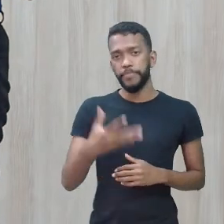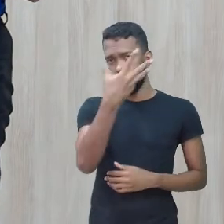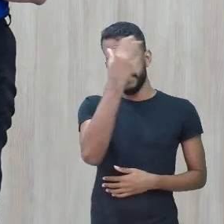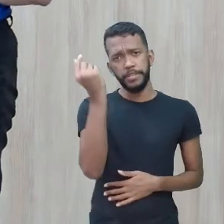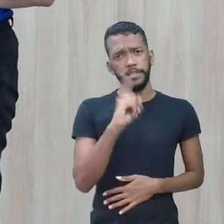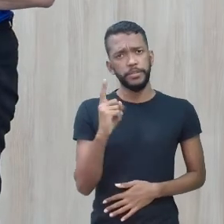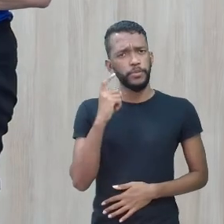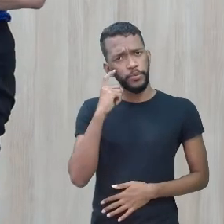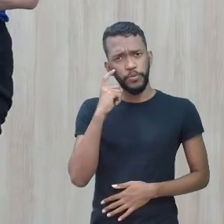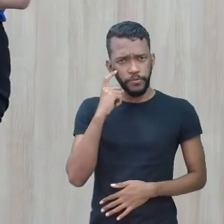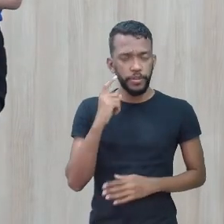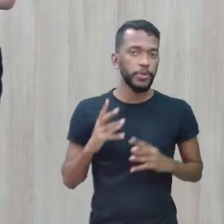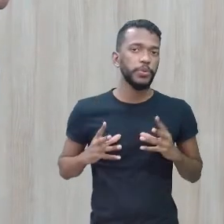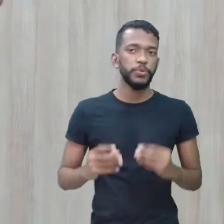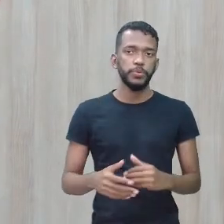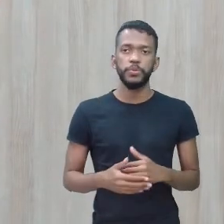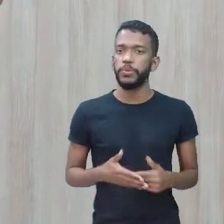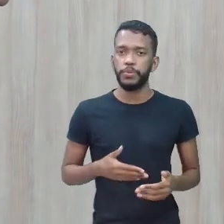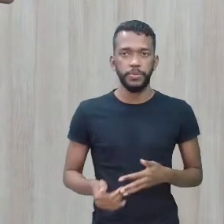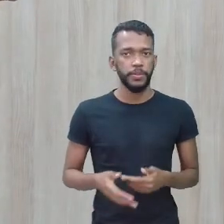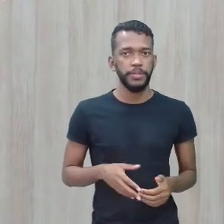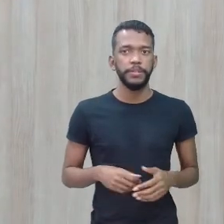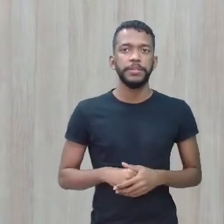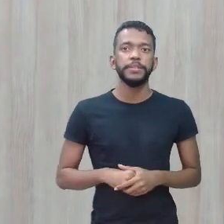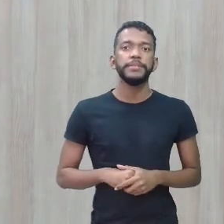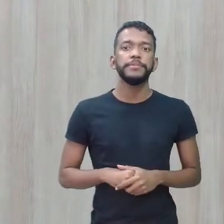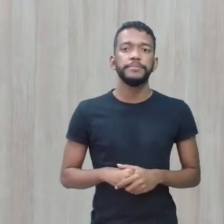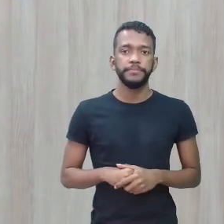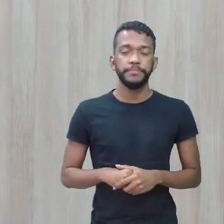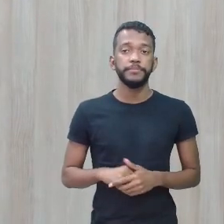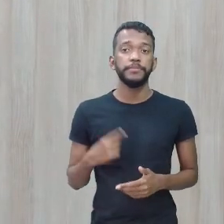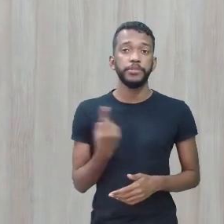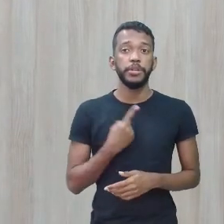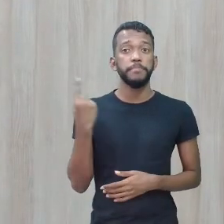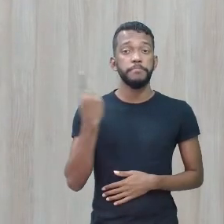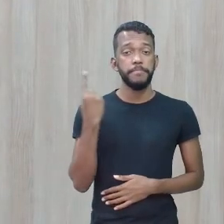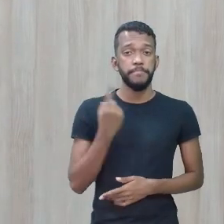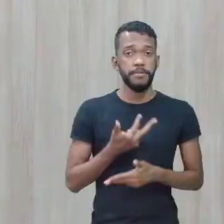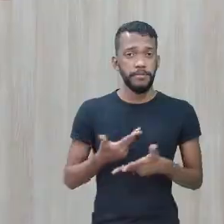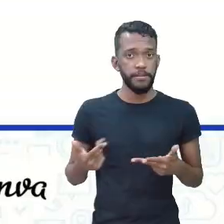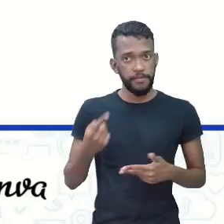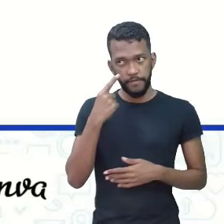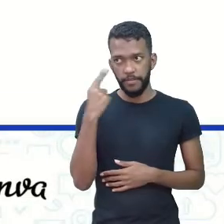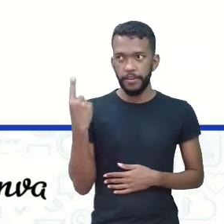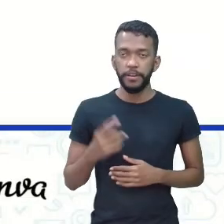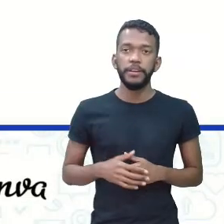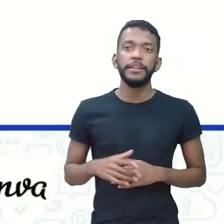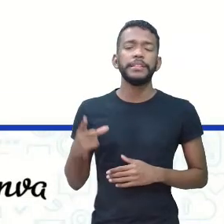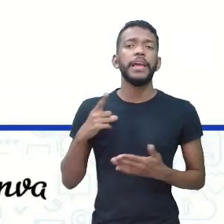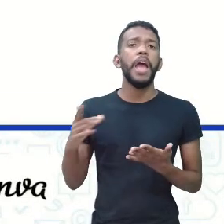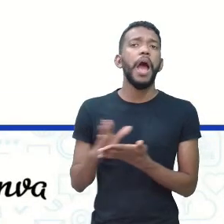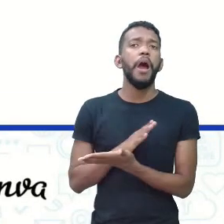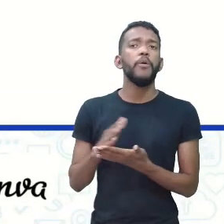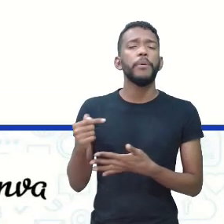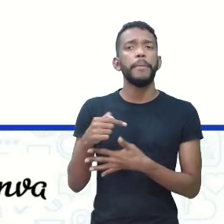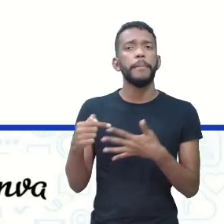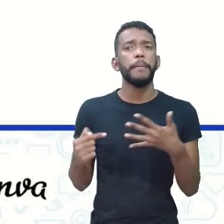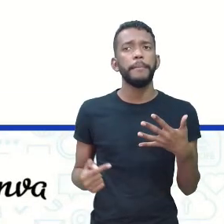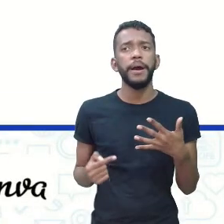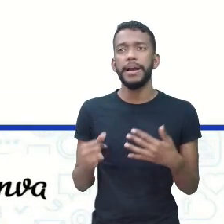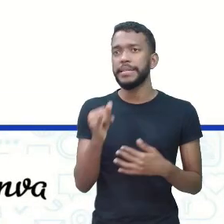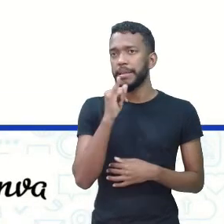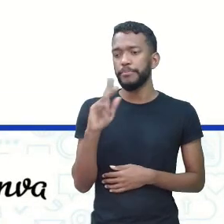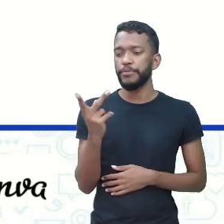qualquer dúvida. Então, a nossa primeira questão. Algumas espécies, como as